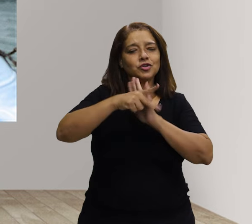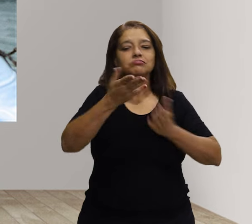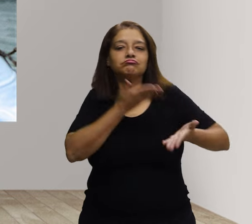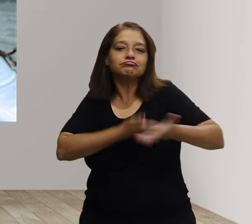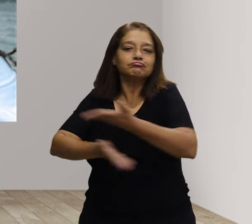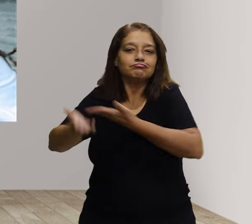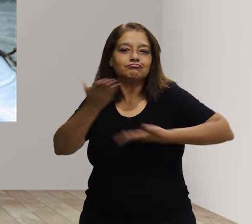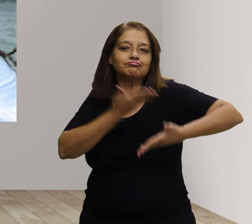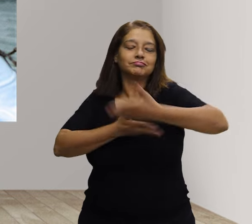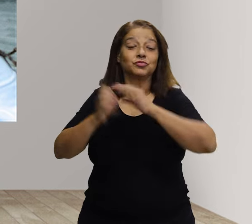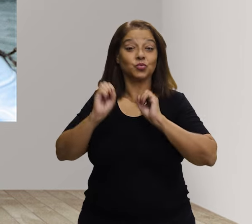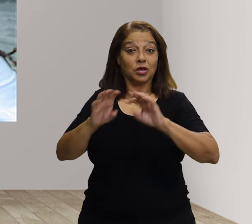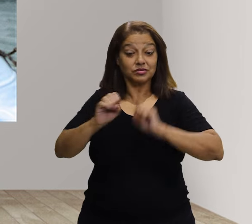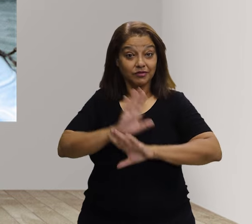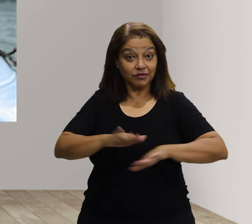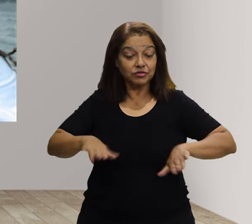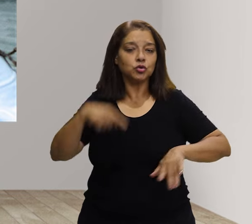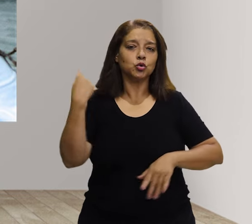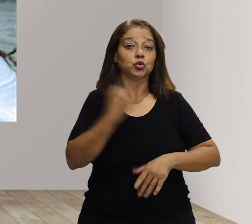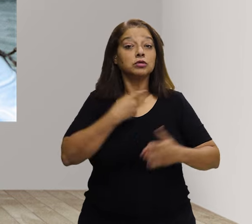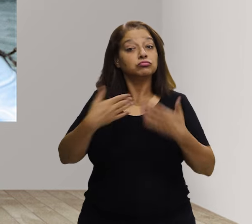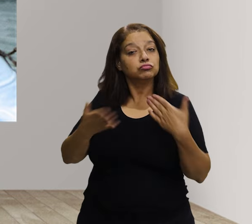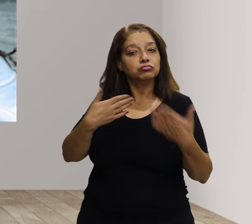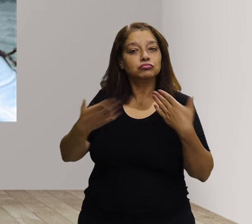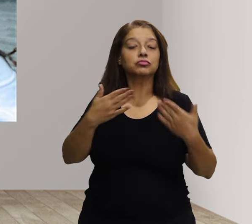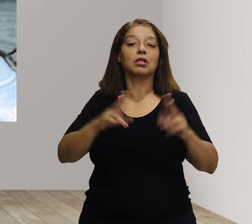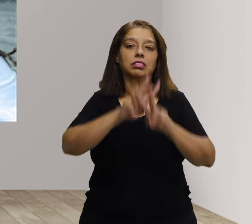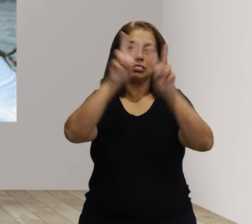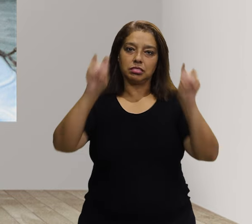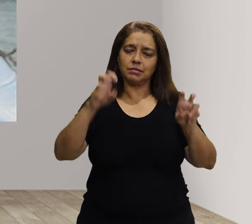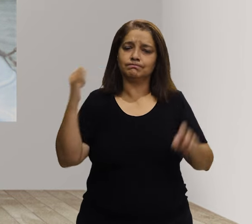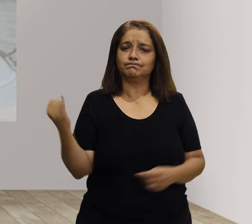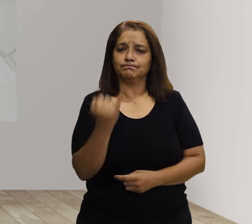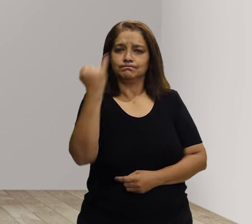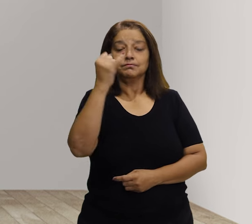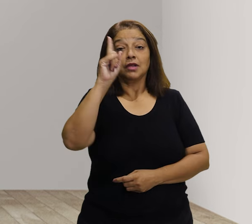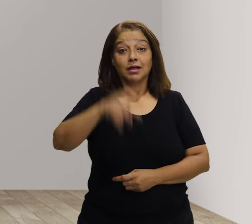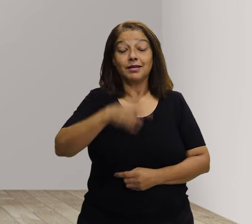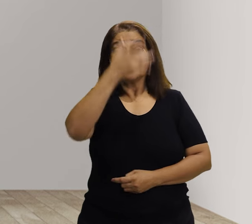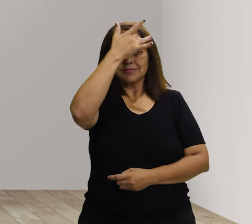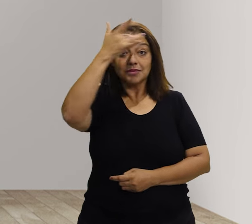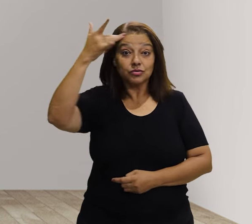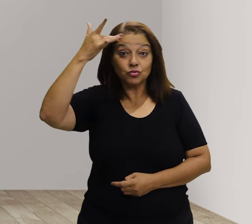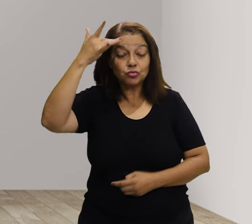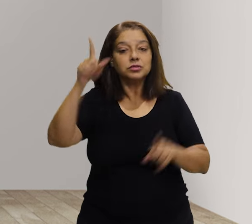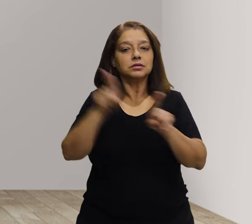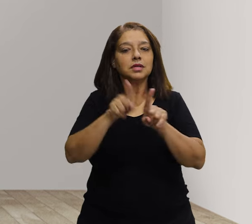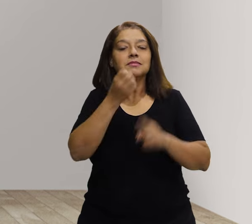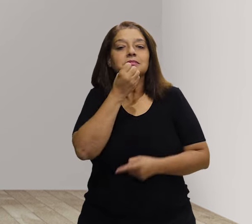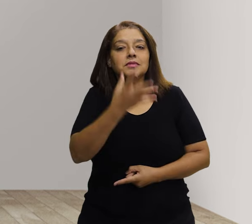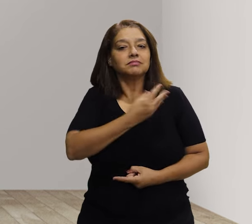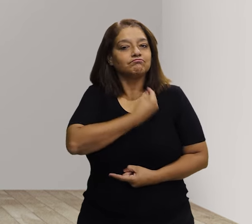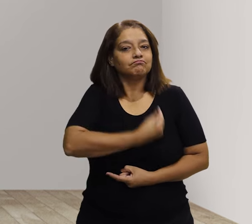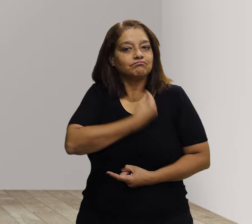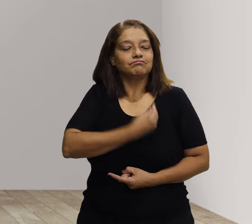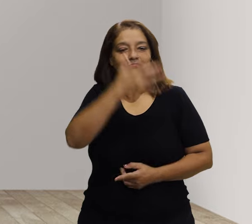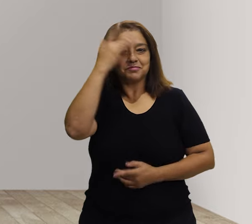Infantil, vamos conversar sobre um tema essencial: a saúde mental e o bem-estar dos profissionais da